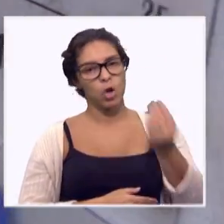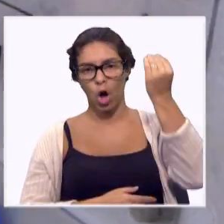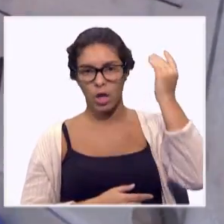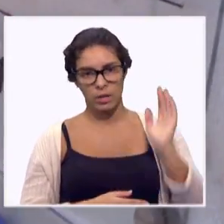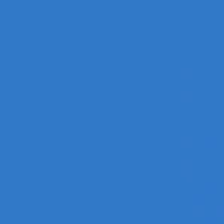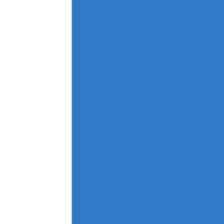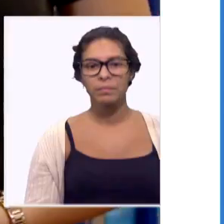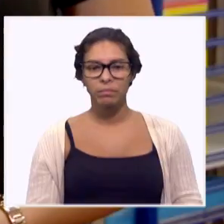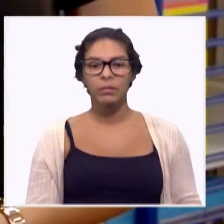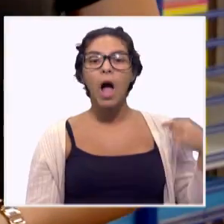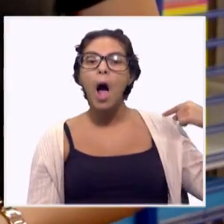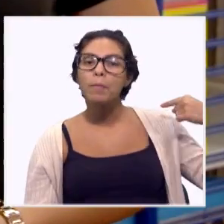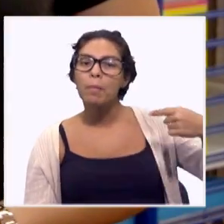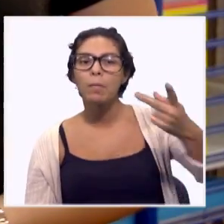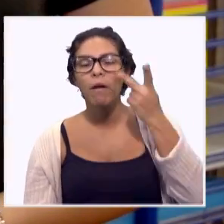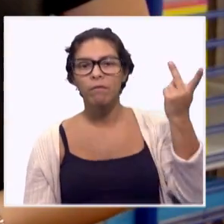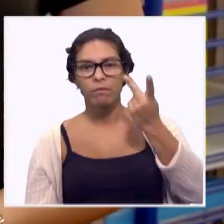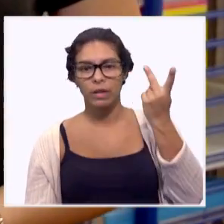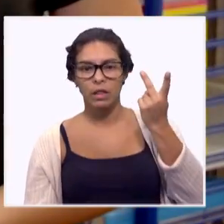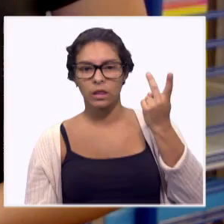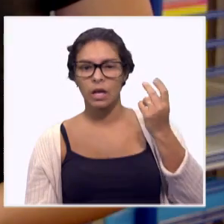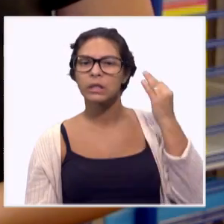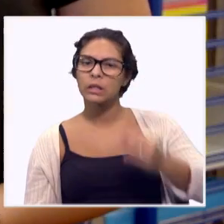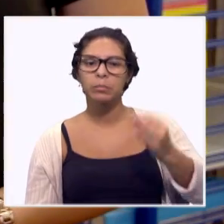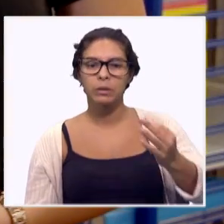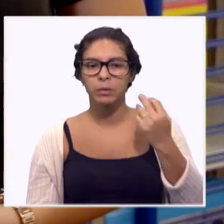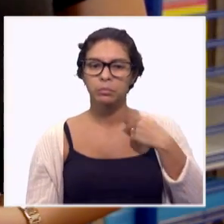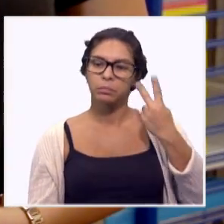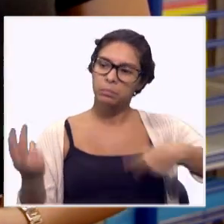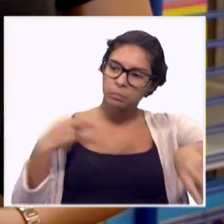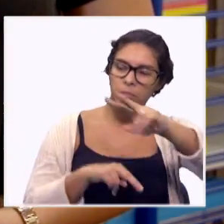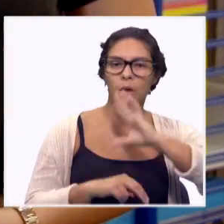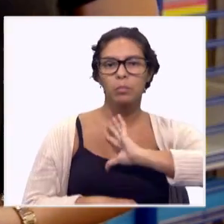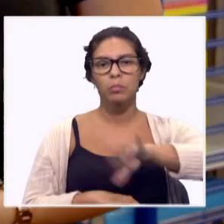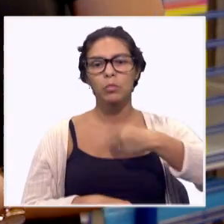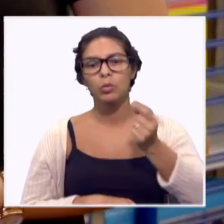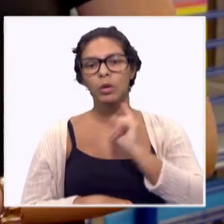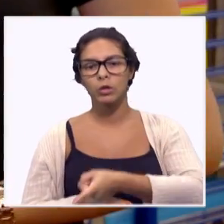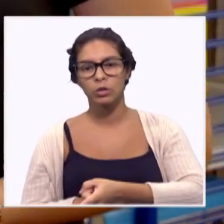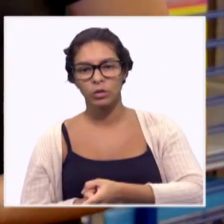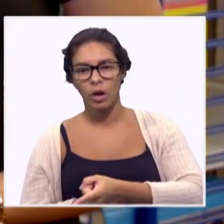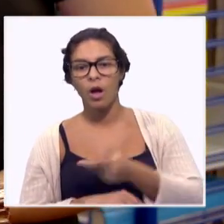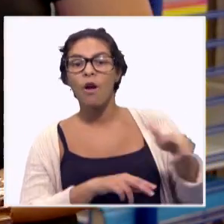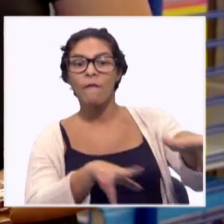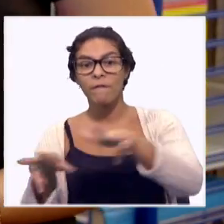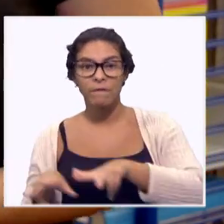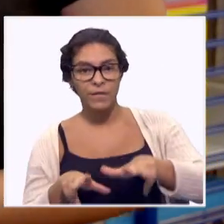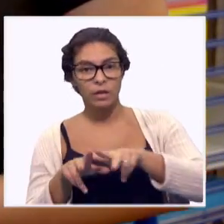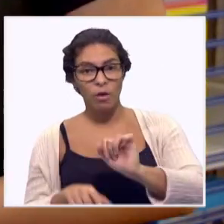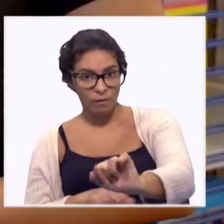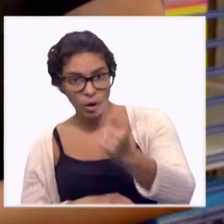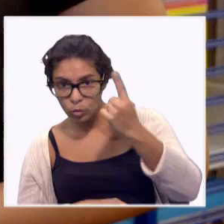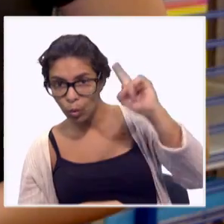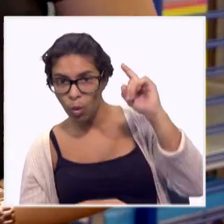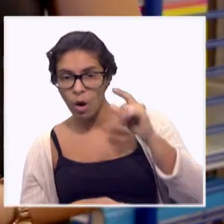melhor. A rotina do dia-a-dia nem sempre nos permite estar a par de tudo o que acontece no mundo. Sabes porque é que não podes usar um vídeo que não